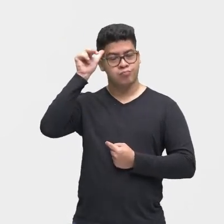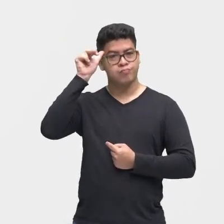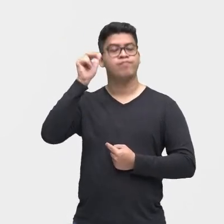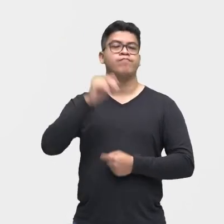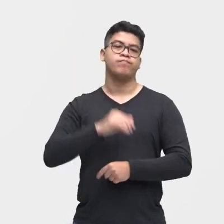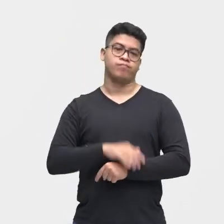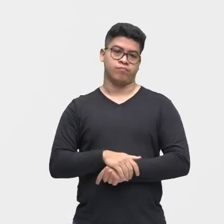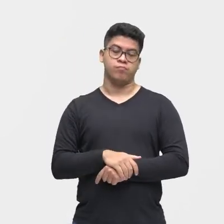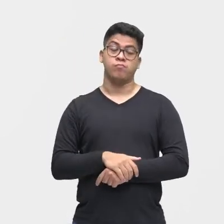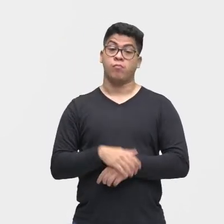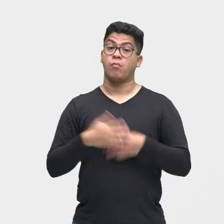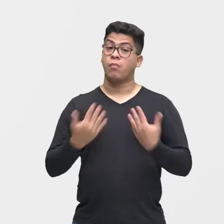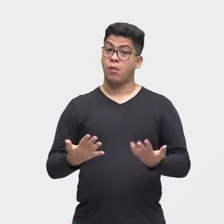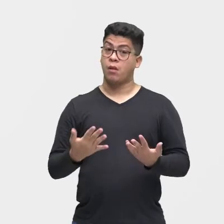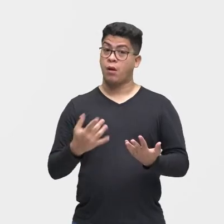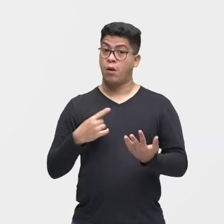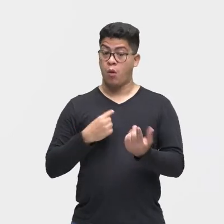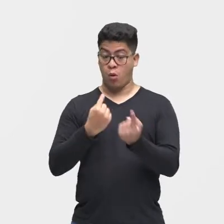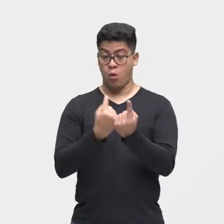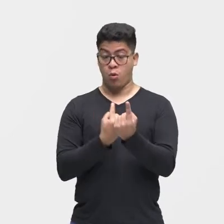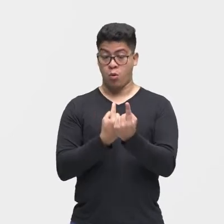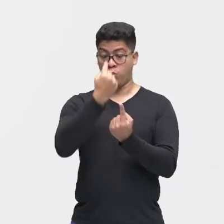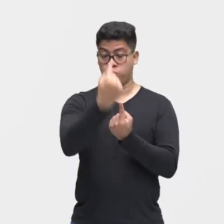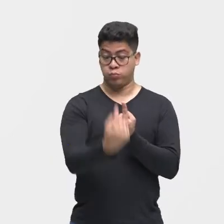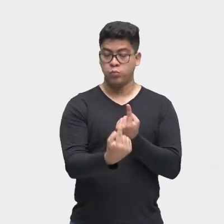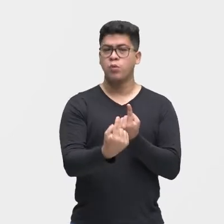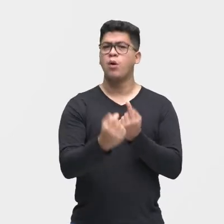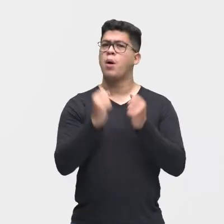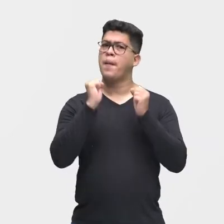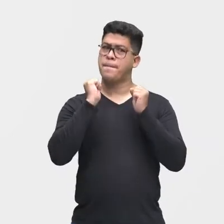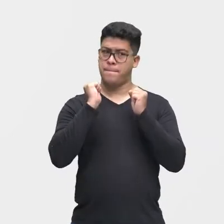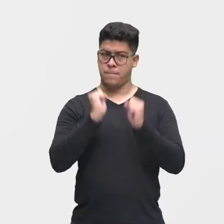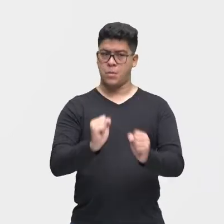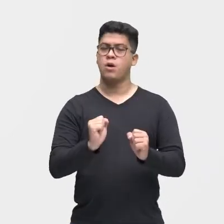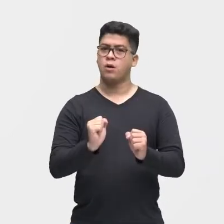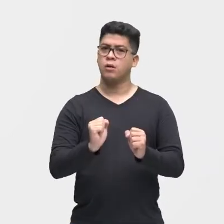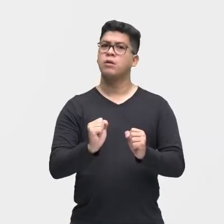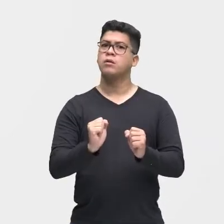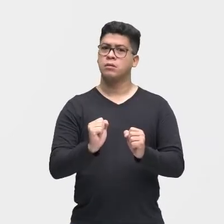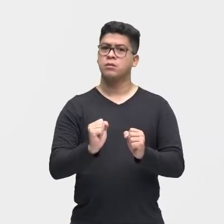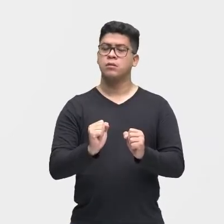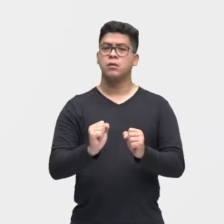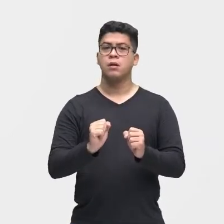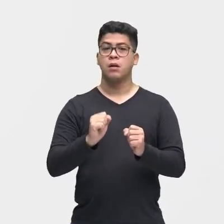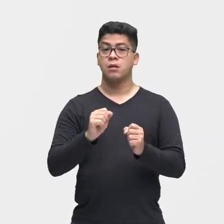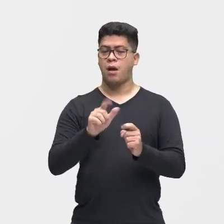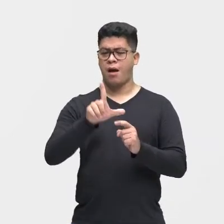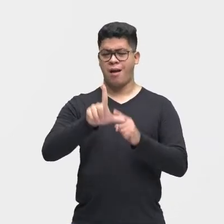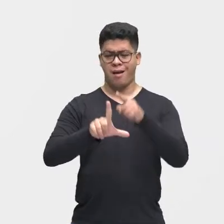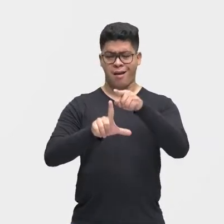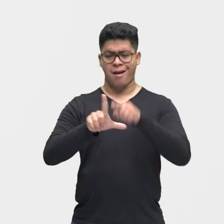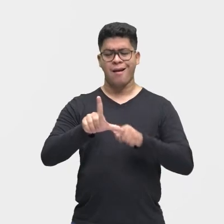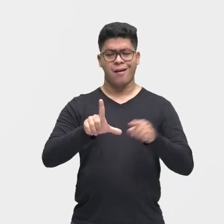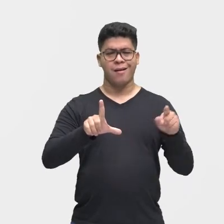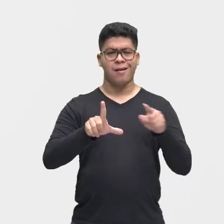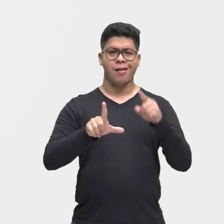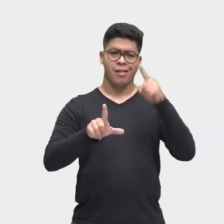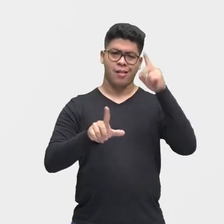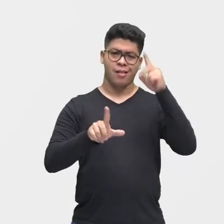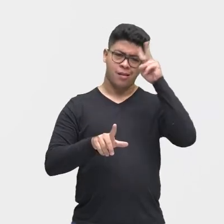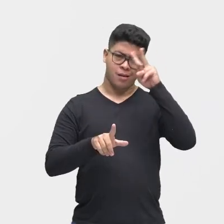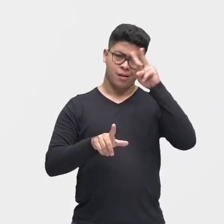o cavalo ele pode saltar sobre outras peças Ele tem um movimento em formato de L Já guarda esses